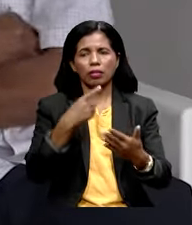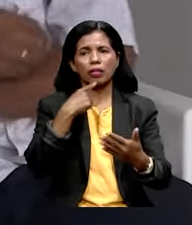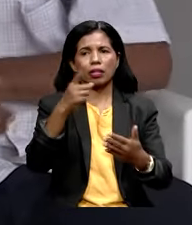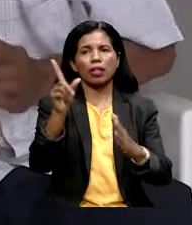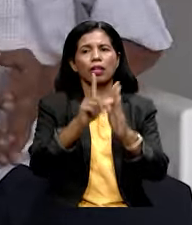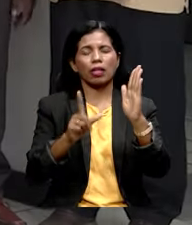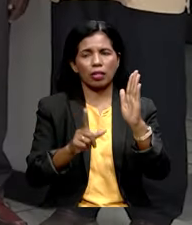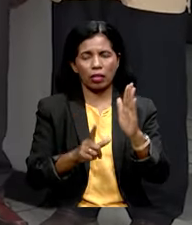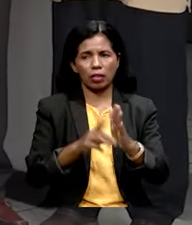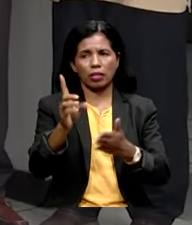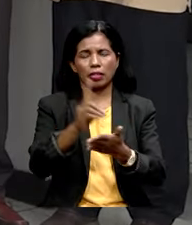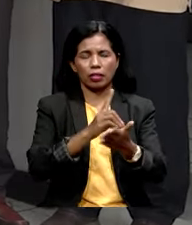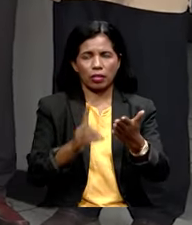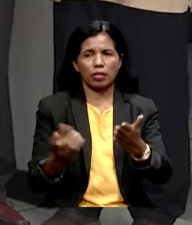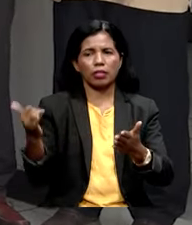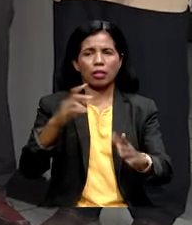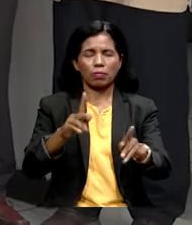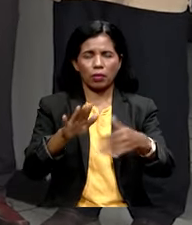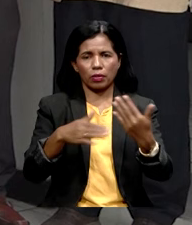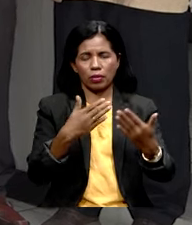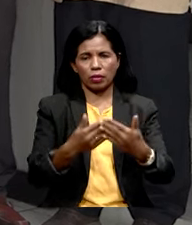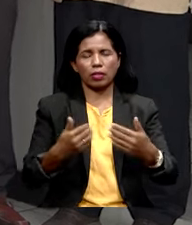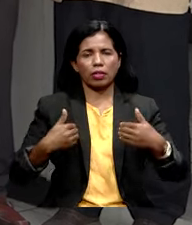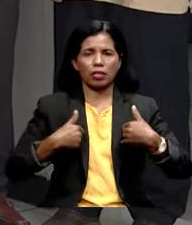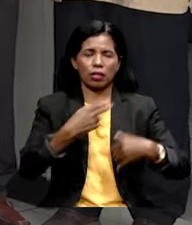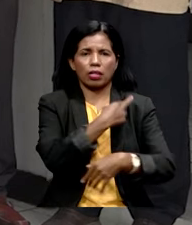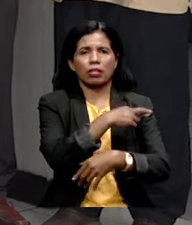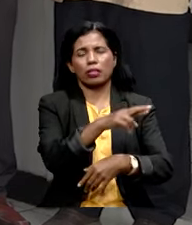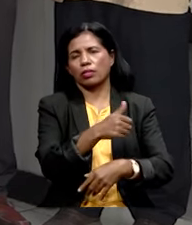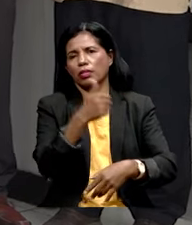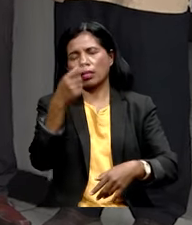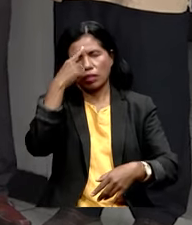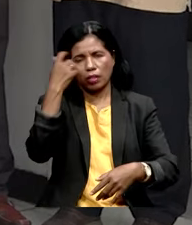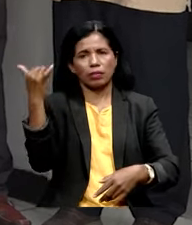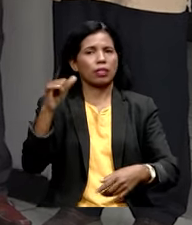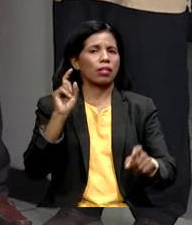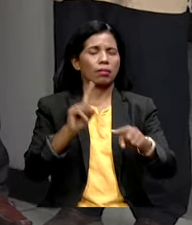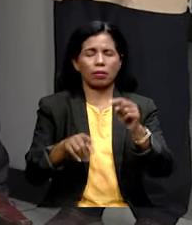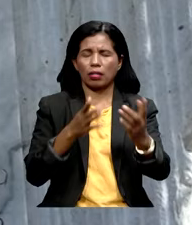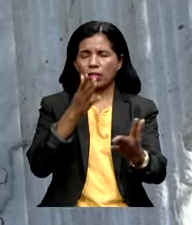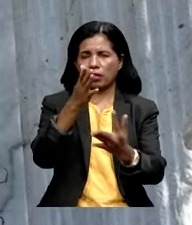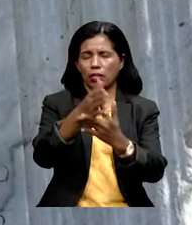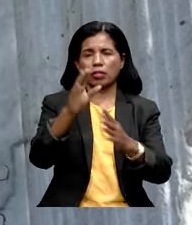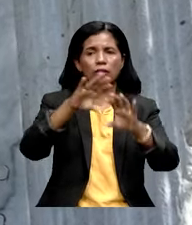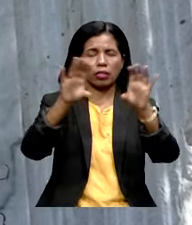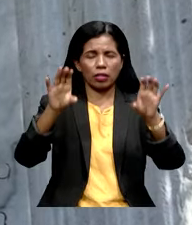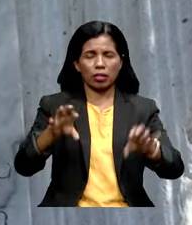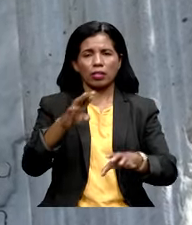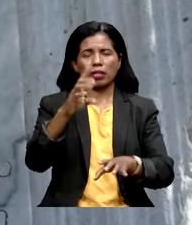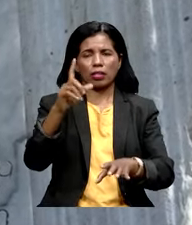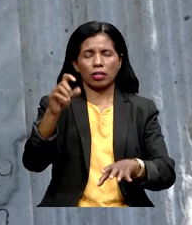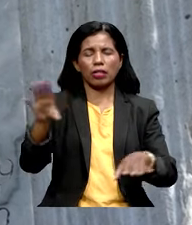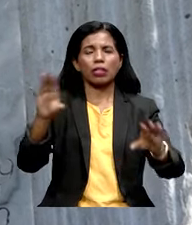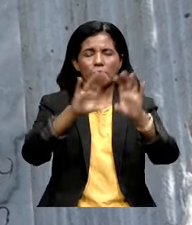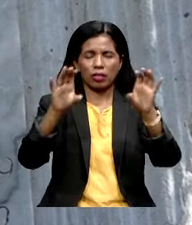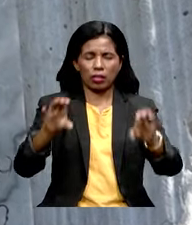né discrimina ou na cidadão balo na religião selo, também se irá labele acesso a certidão na retele, certidão casamento